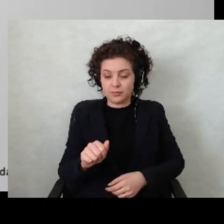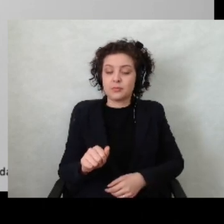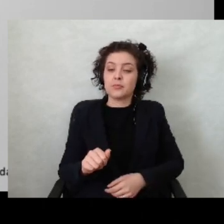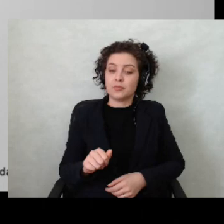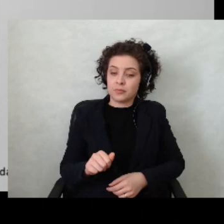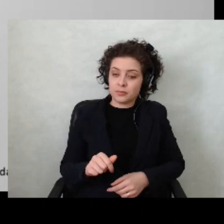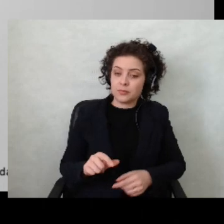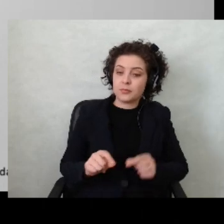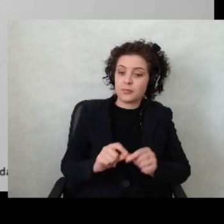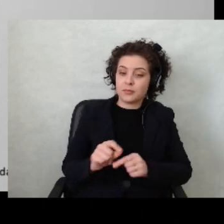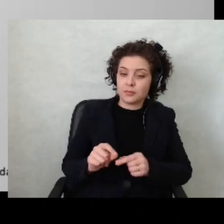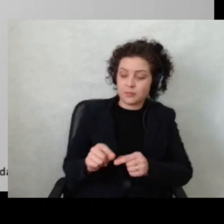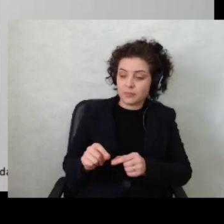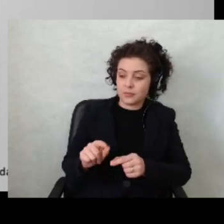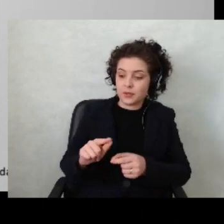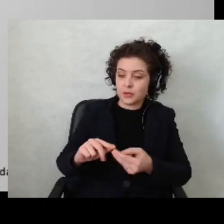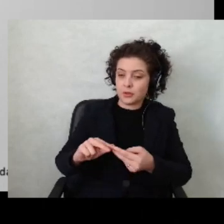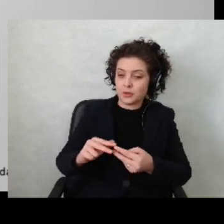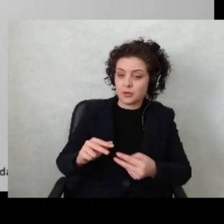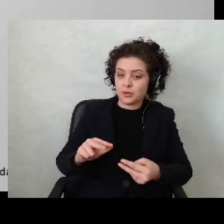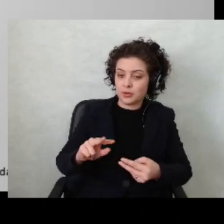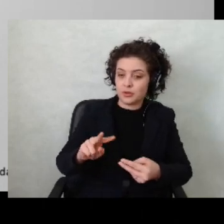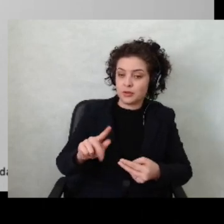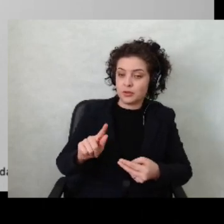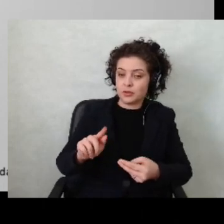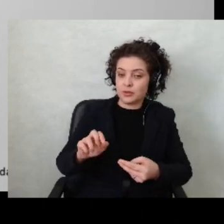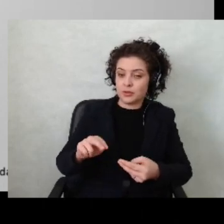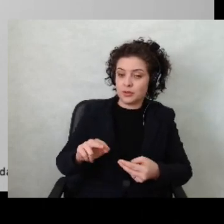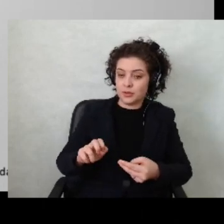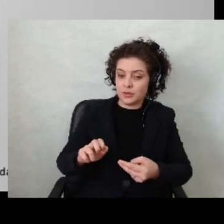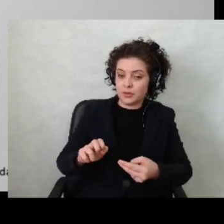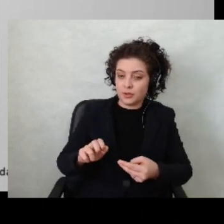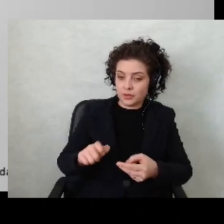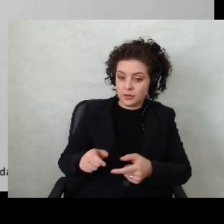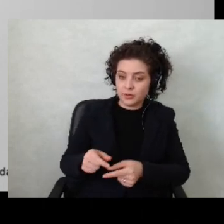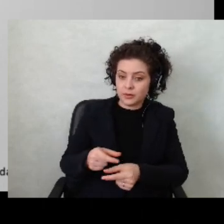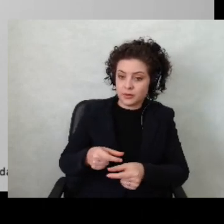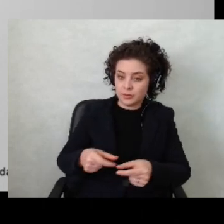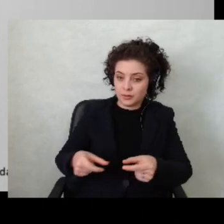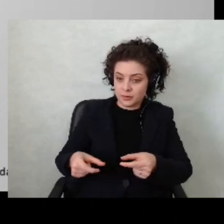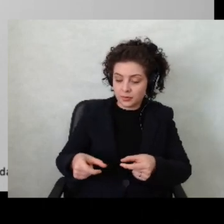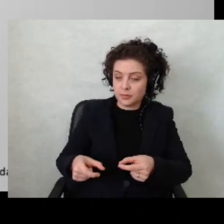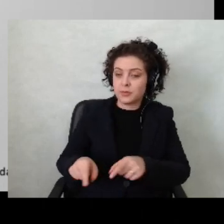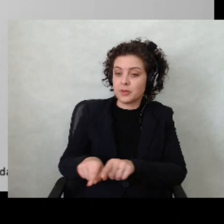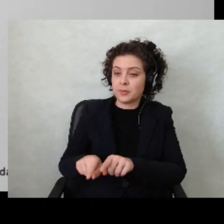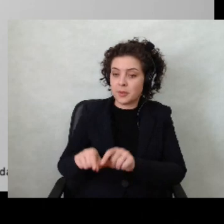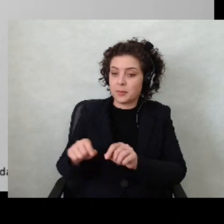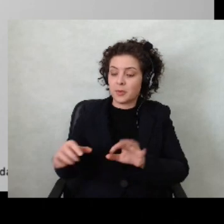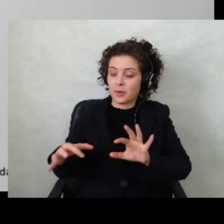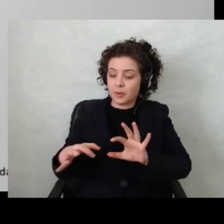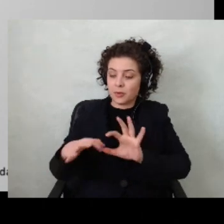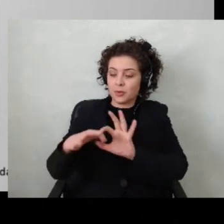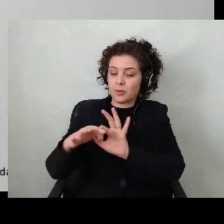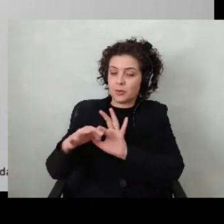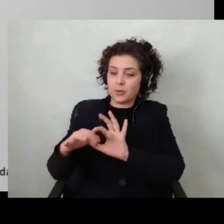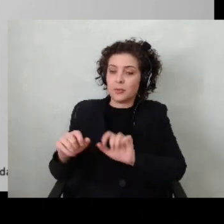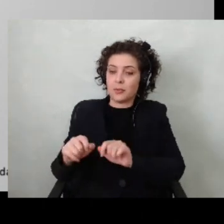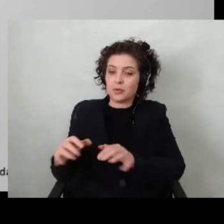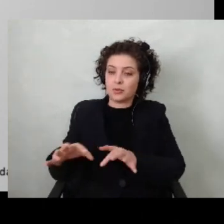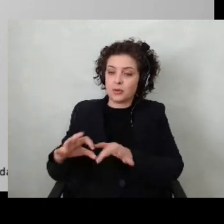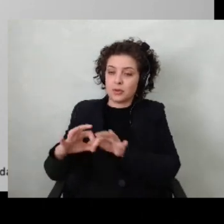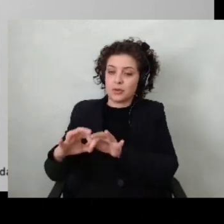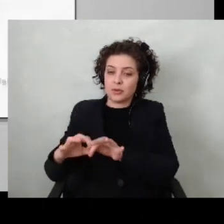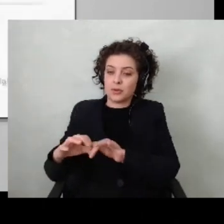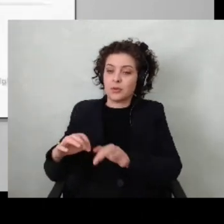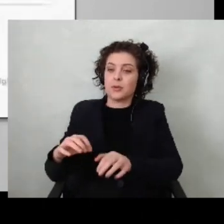transcrição gênica, e o receptor ER-alfa, particularmente, ele também pode estar localizado na membrana das células.